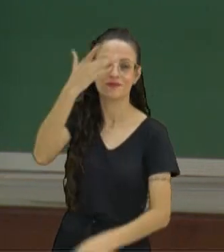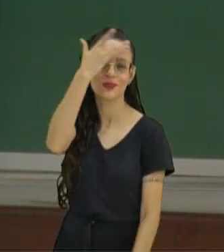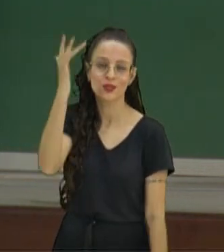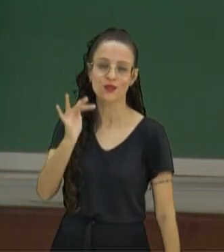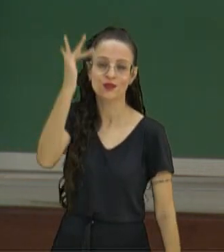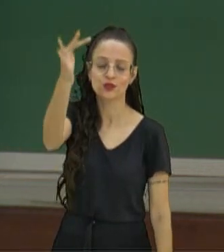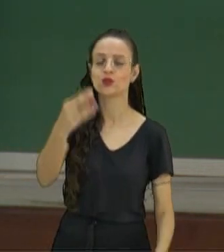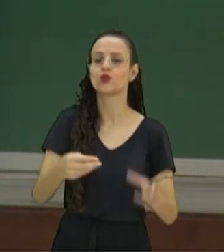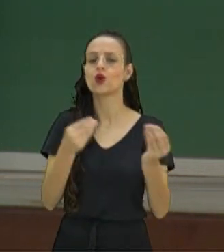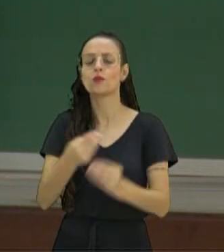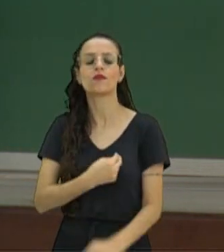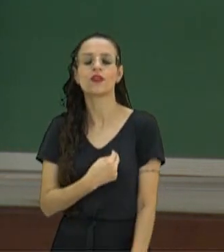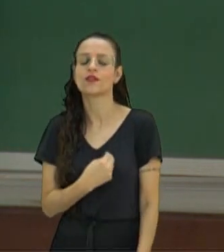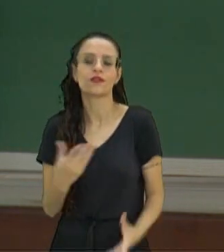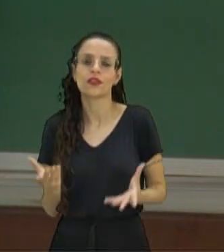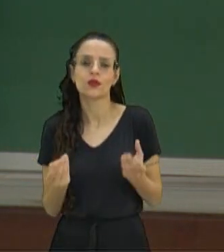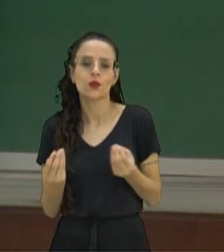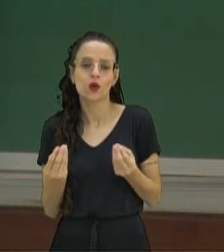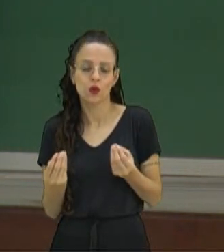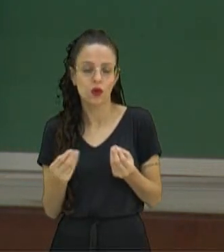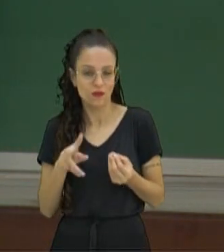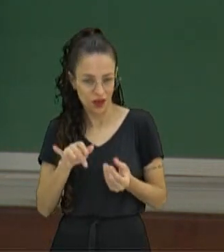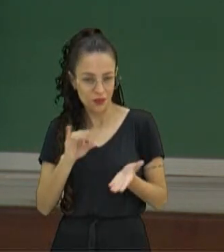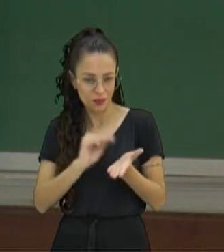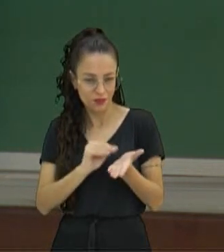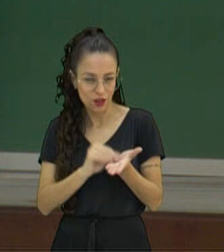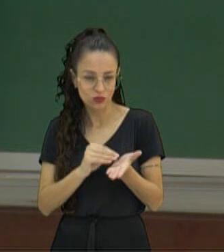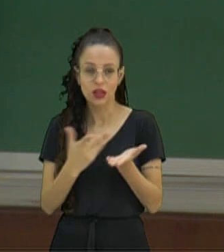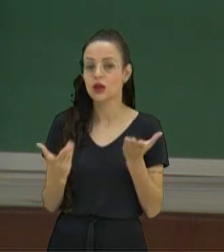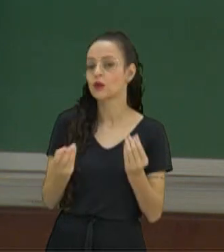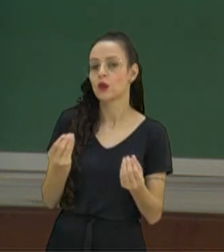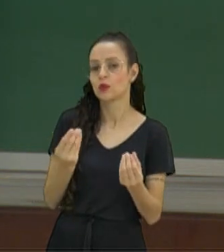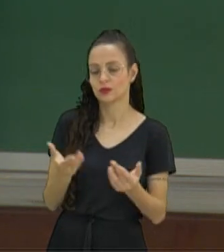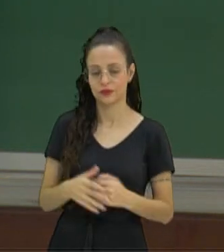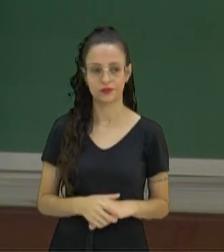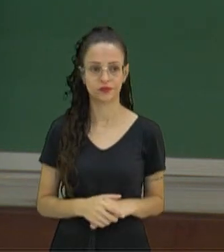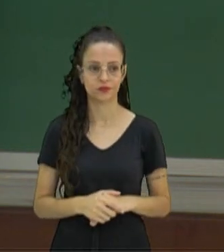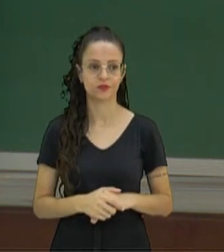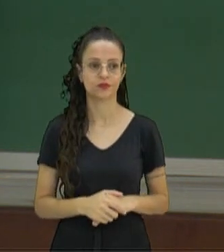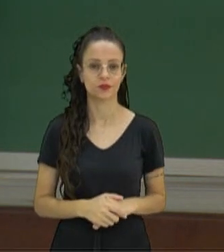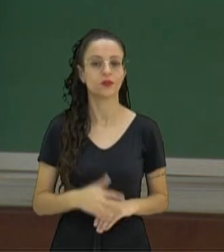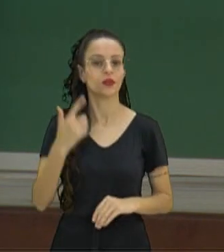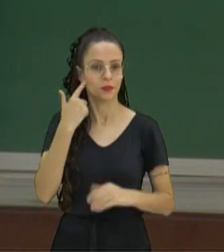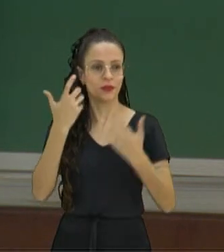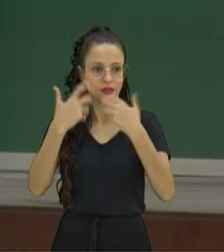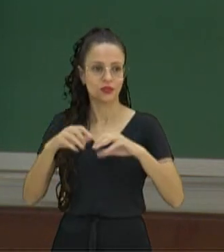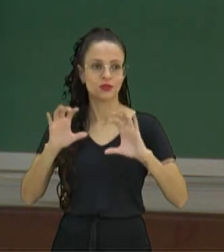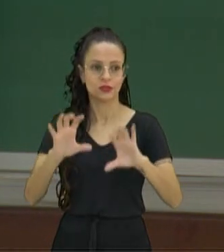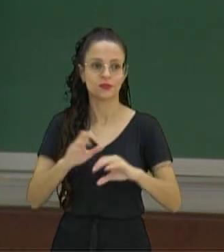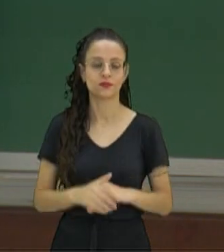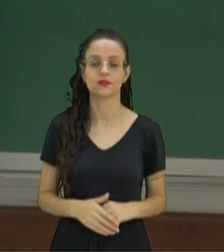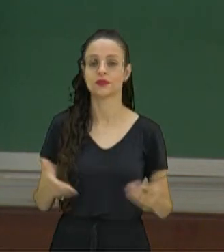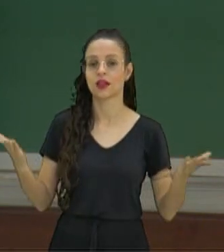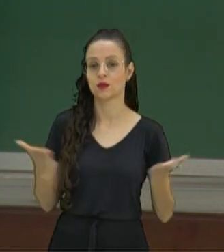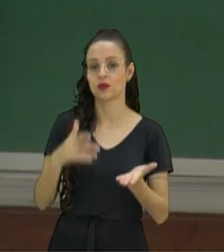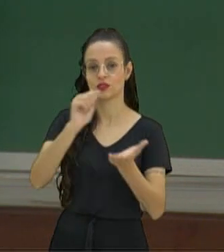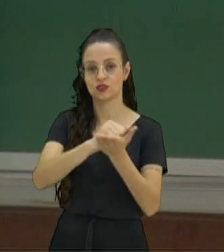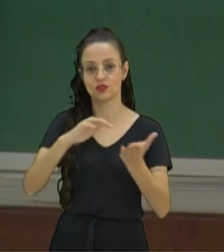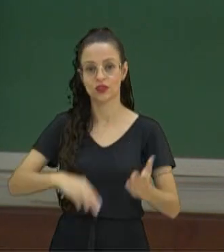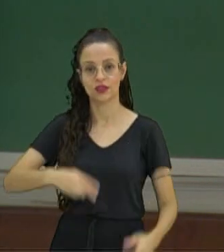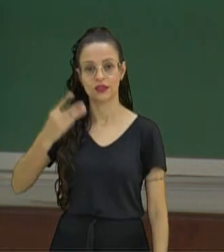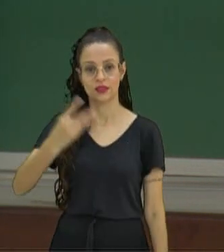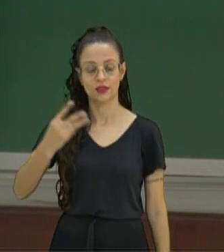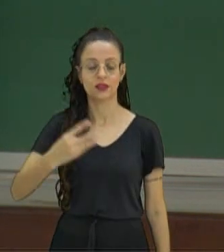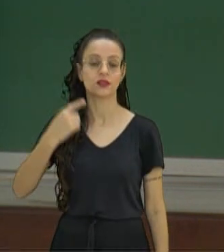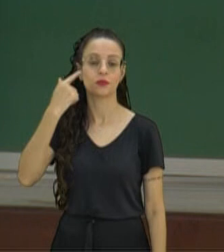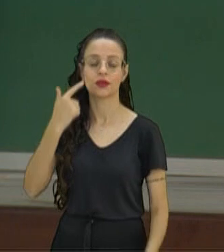ter disponibilidade desses recursos ou vão precisar de outras coisas, né? Então, pensando desta forma. E aí, atividadezinha 3,